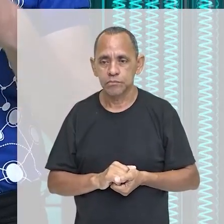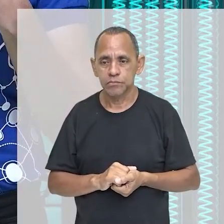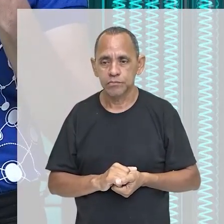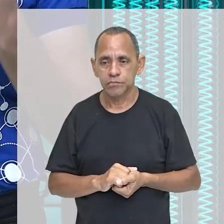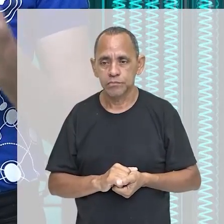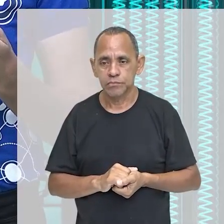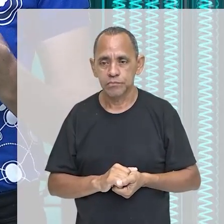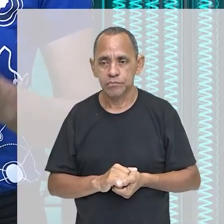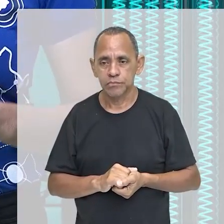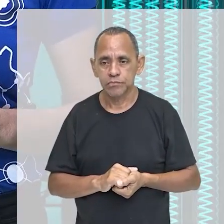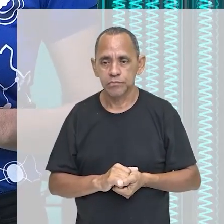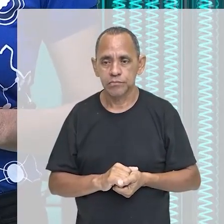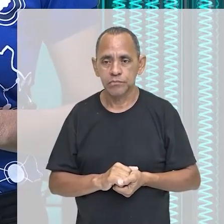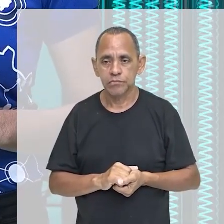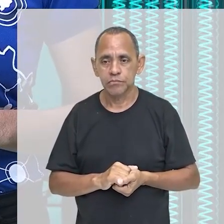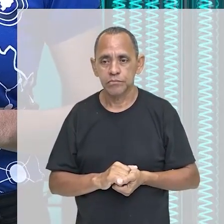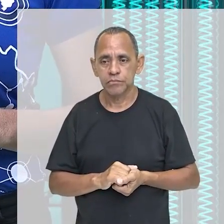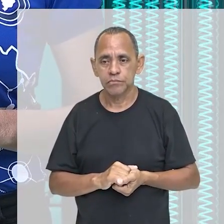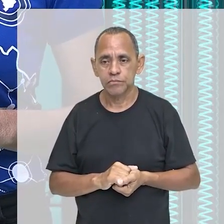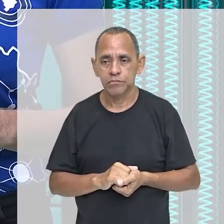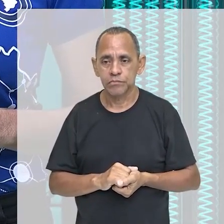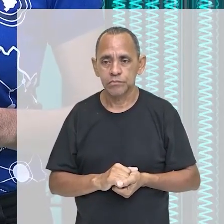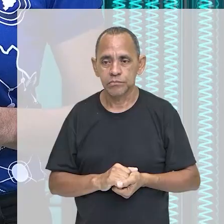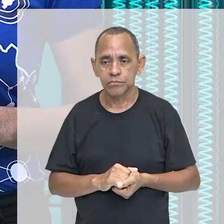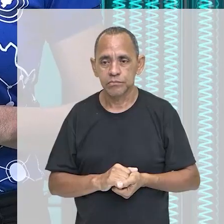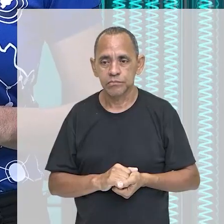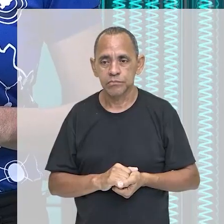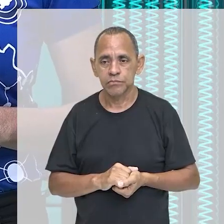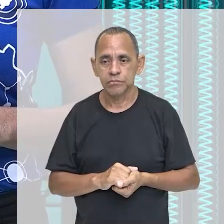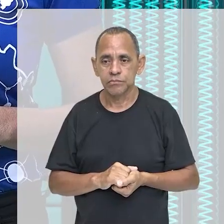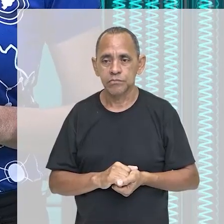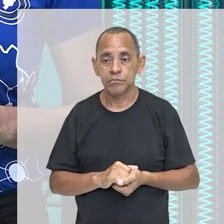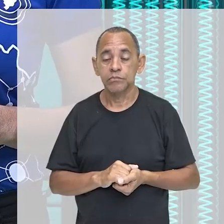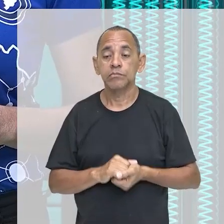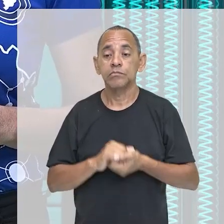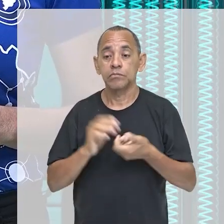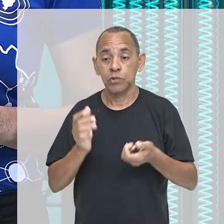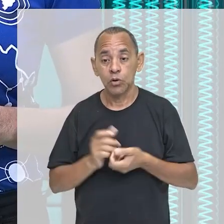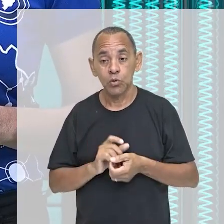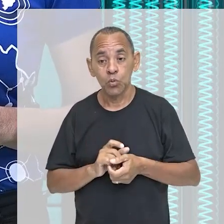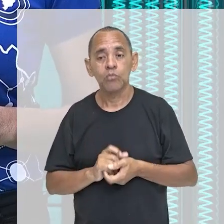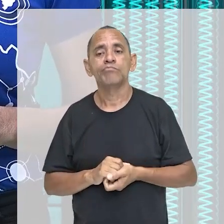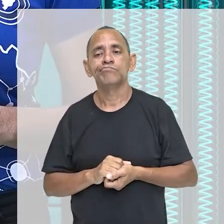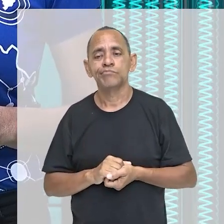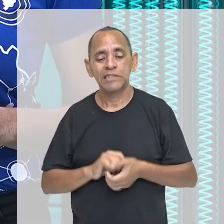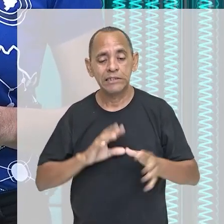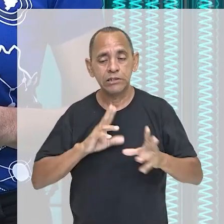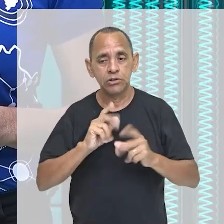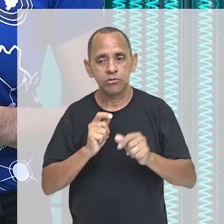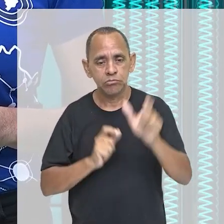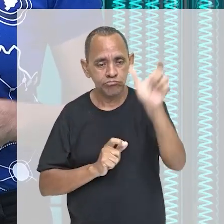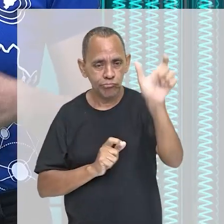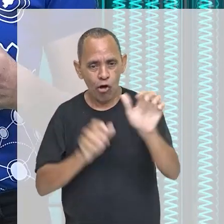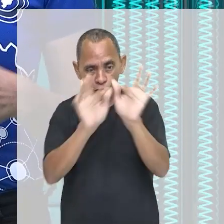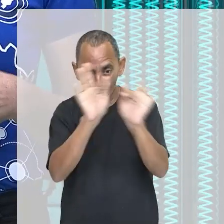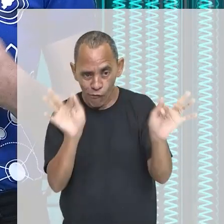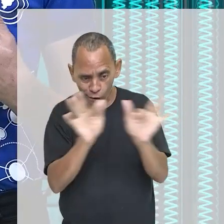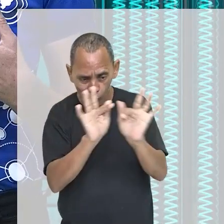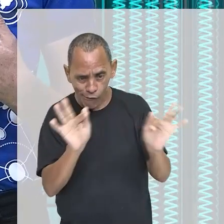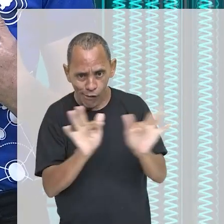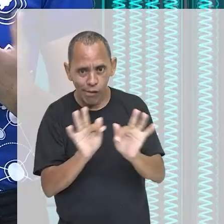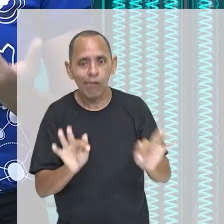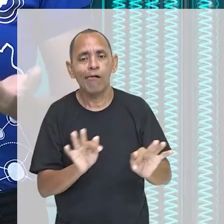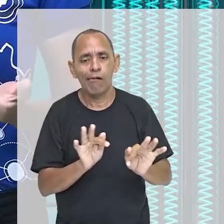sings, in addition, she dances. Então, para todas essas frases aqui, o significado é o mesmo.